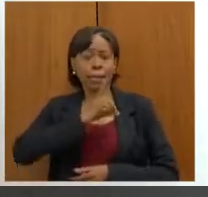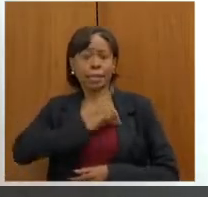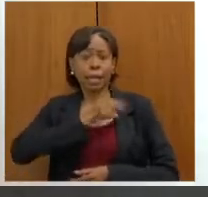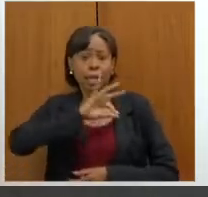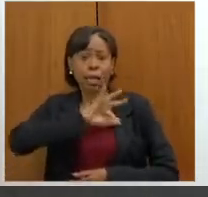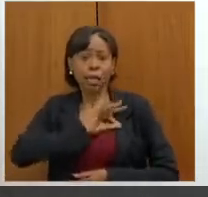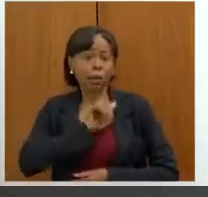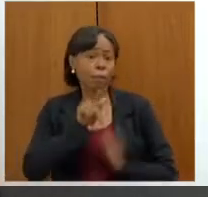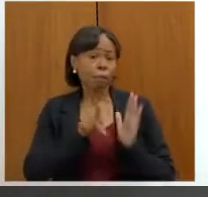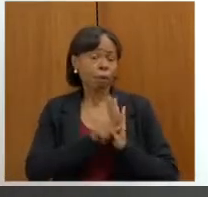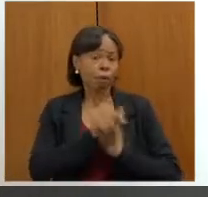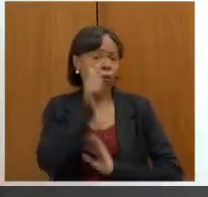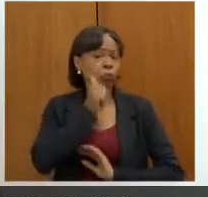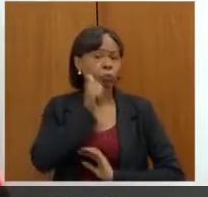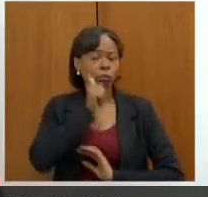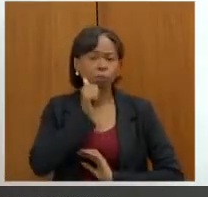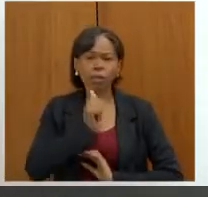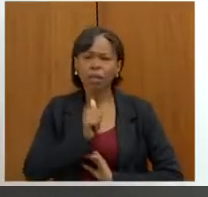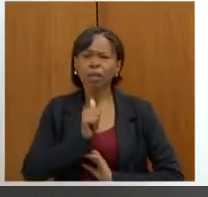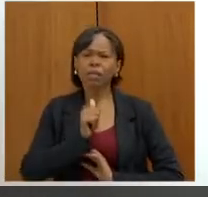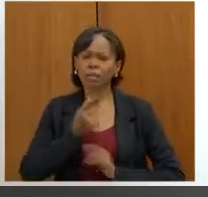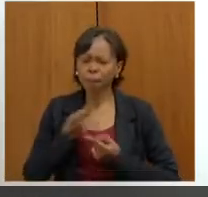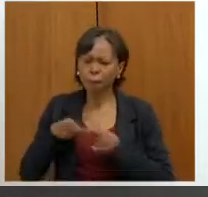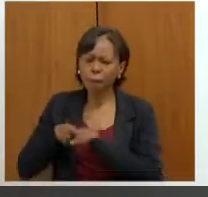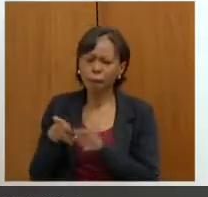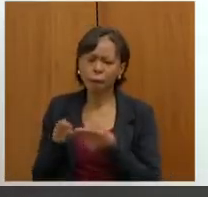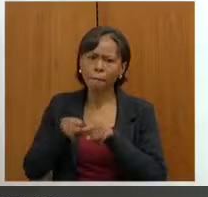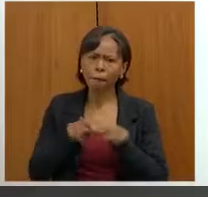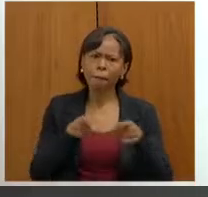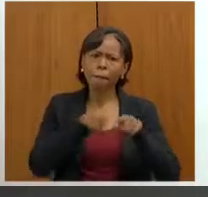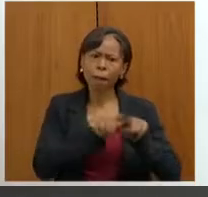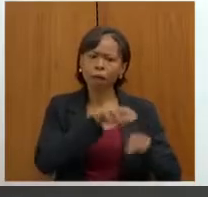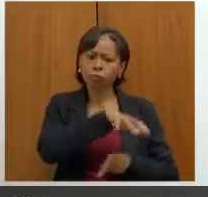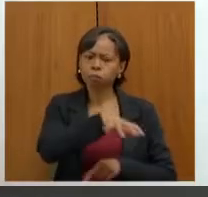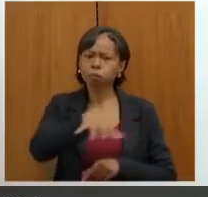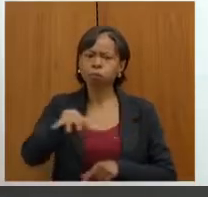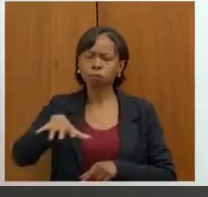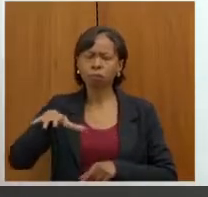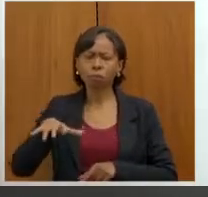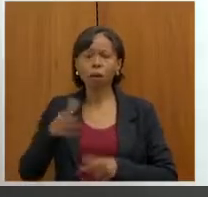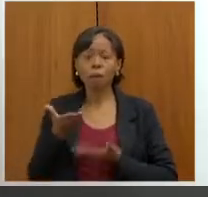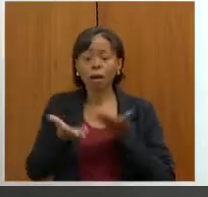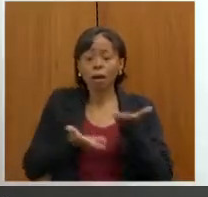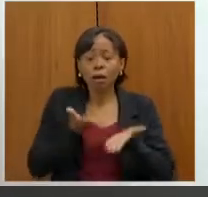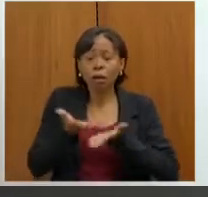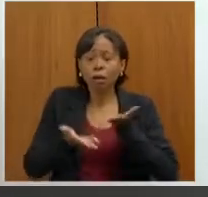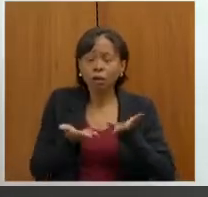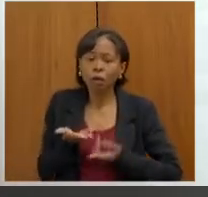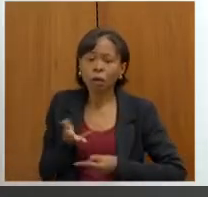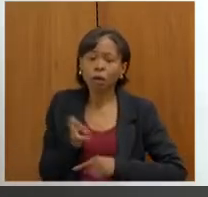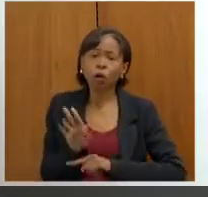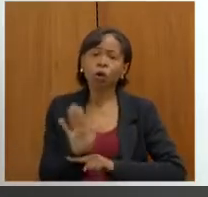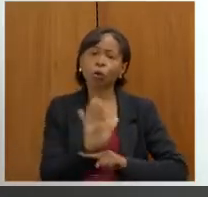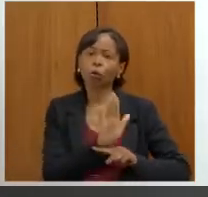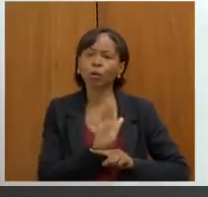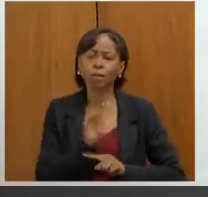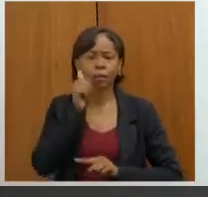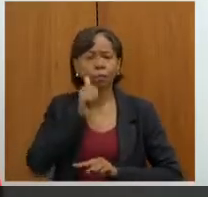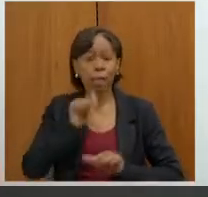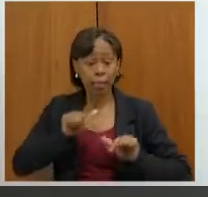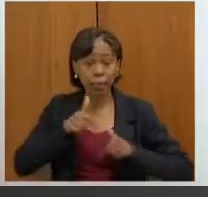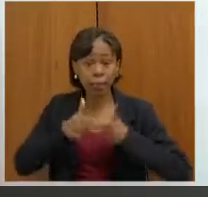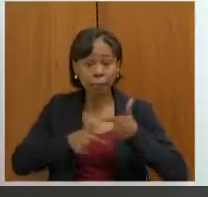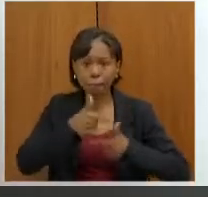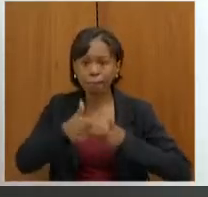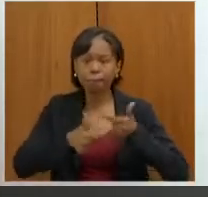essa grande rede que tem que a gente precisa cada vez mais também melhorar as condições de atendimento às condições de trabalho e se do